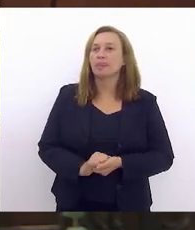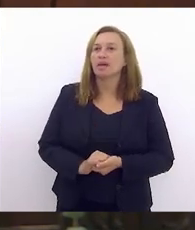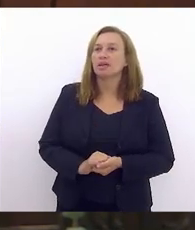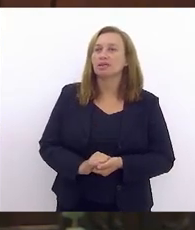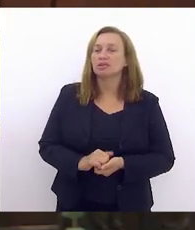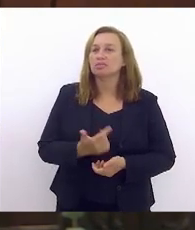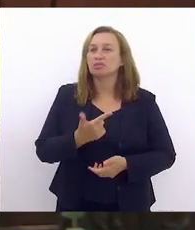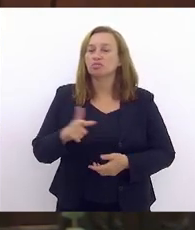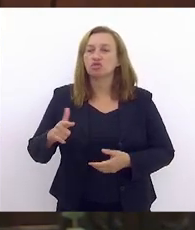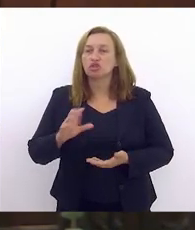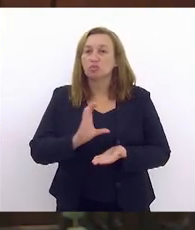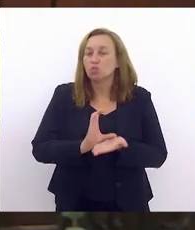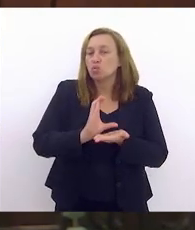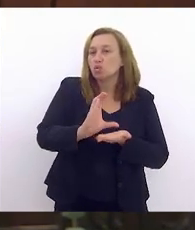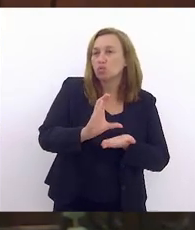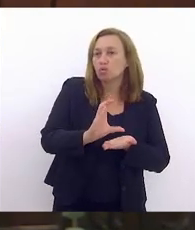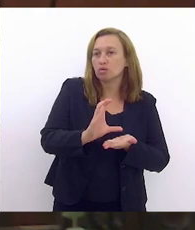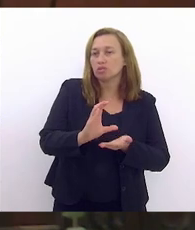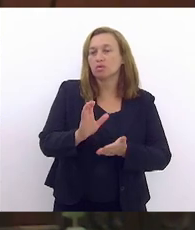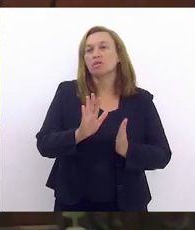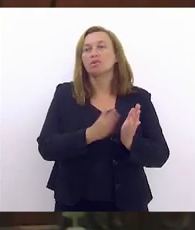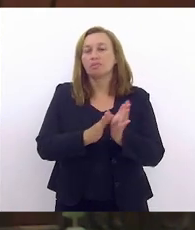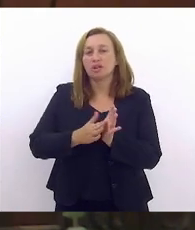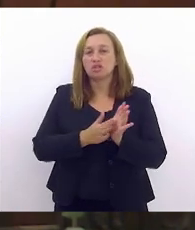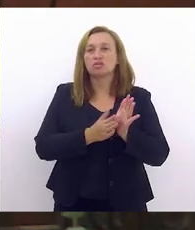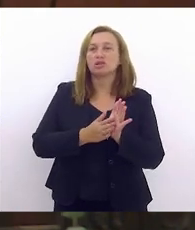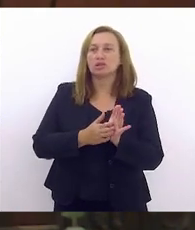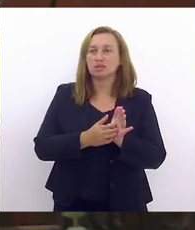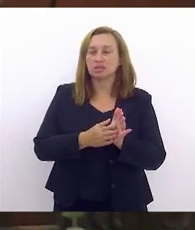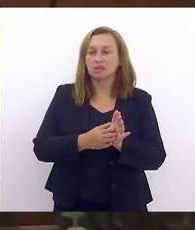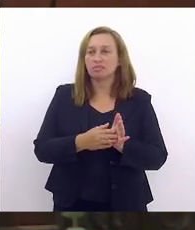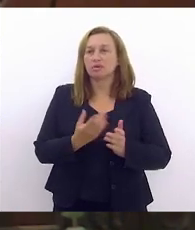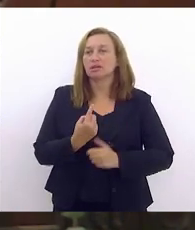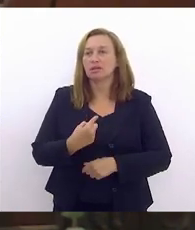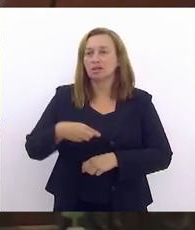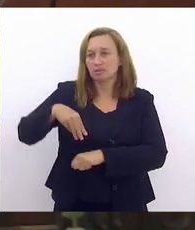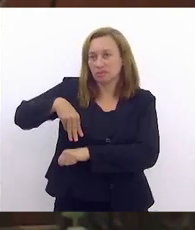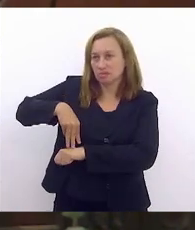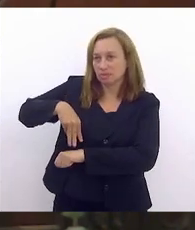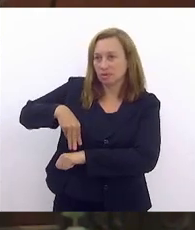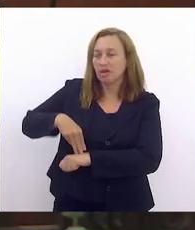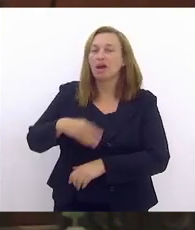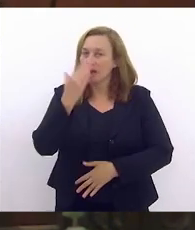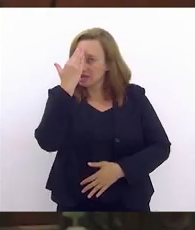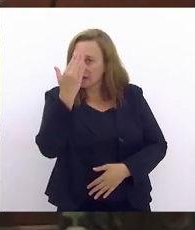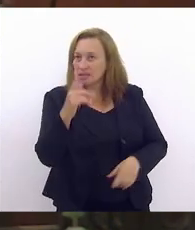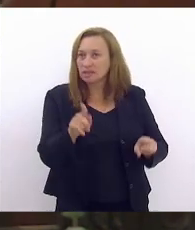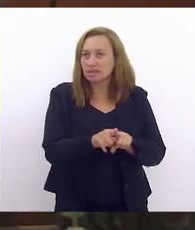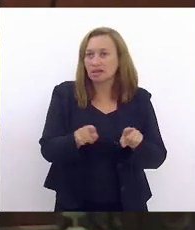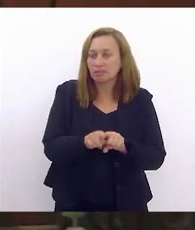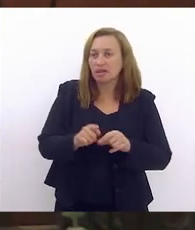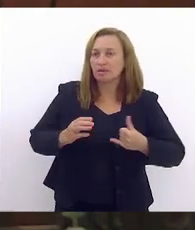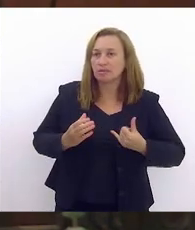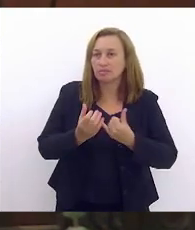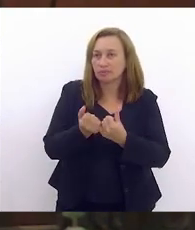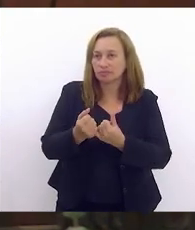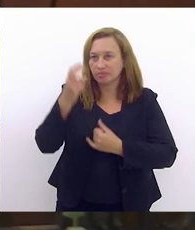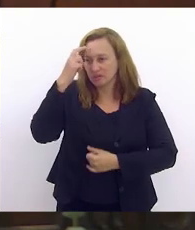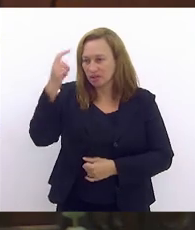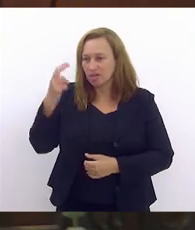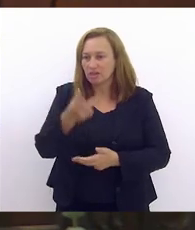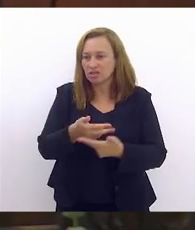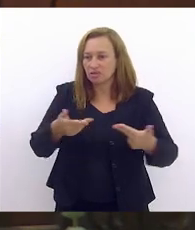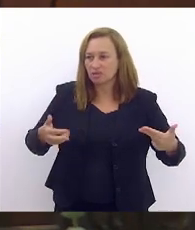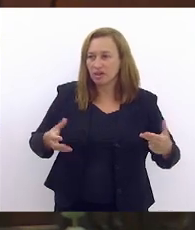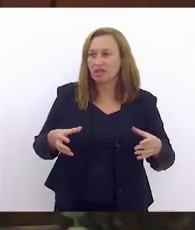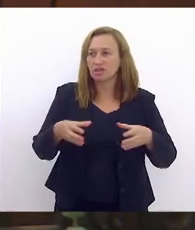teria recurso para as escolas de samba de fazer na Marquês de Sapucaí. Também agradecer pelo tombamento que o senhor fez de diversas escolas de samba, como